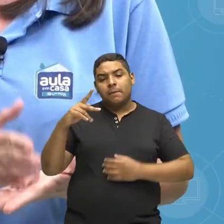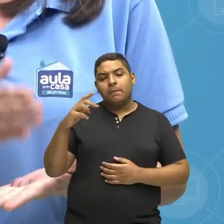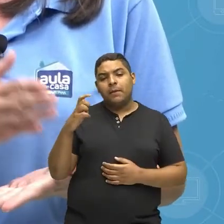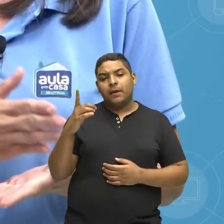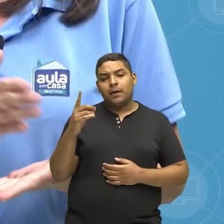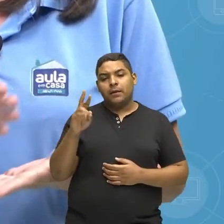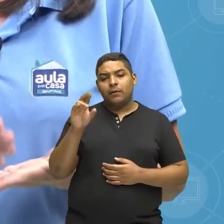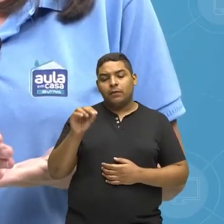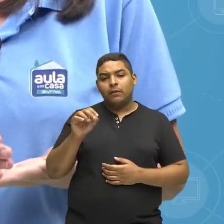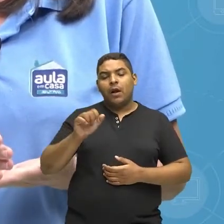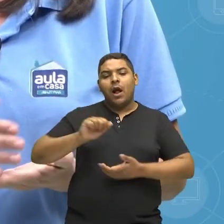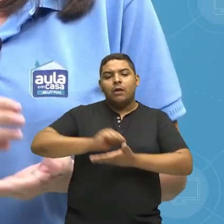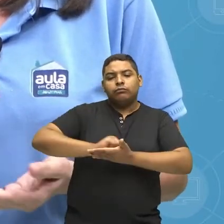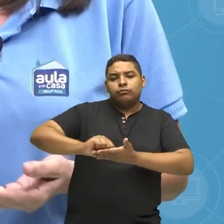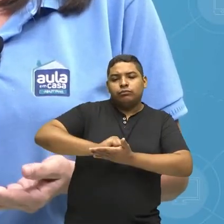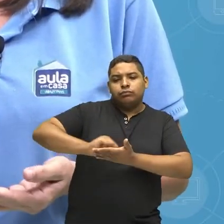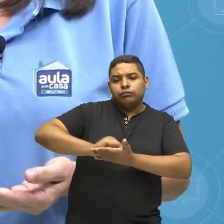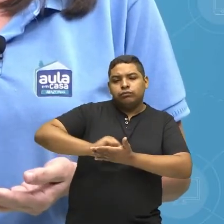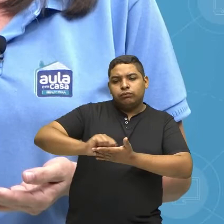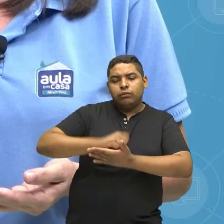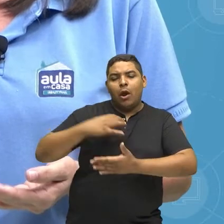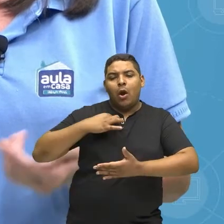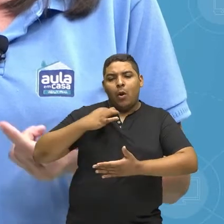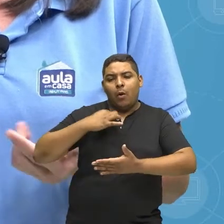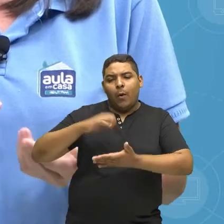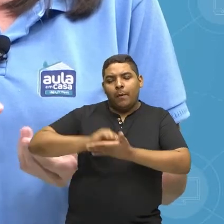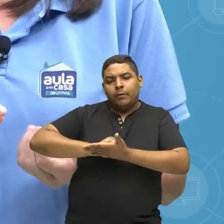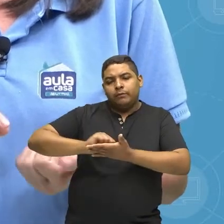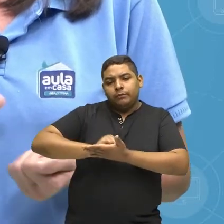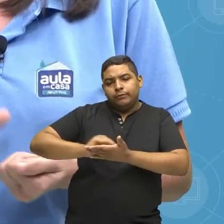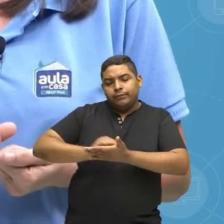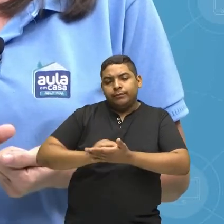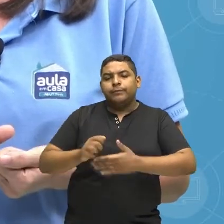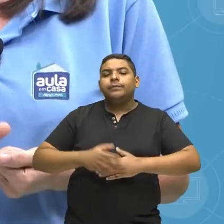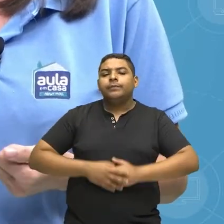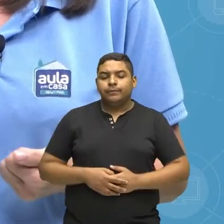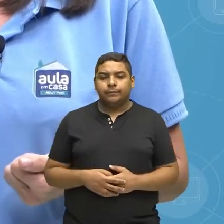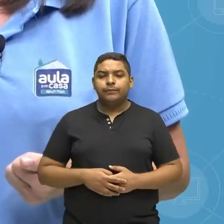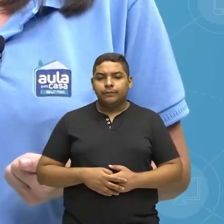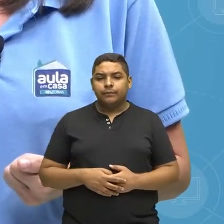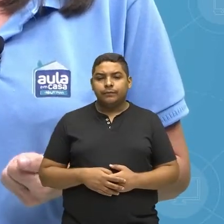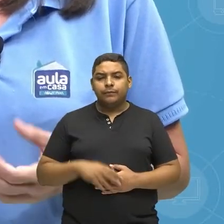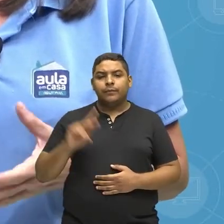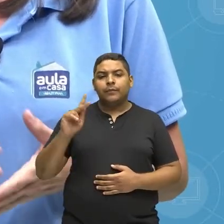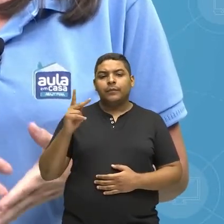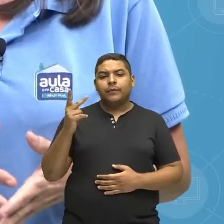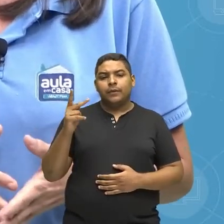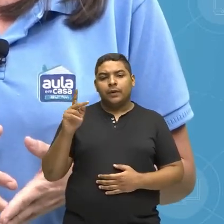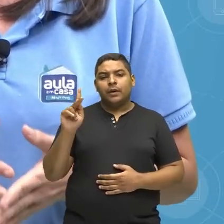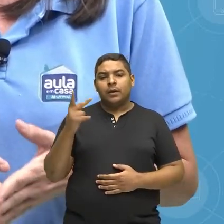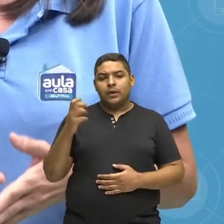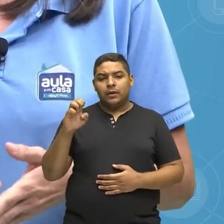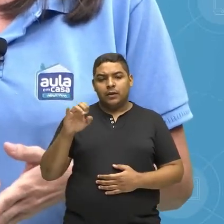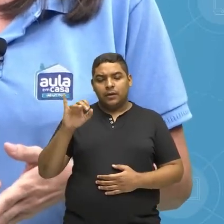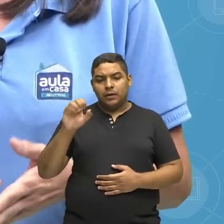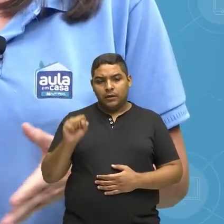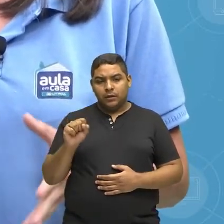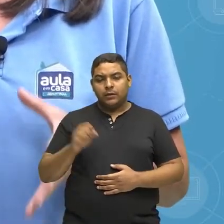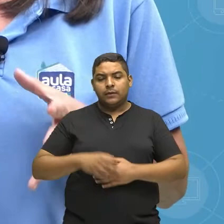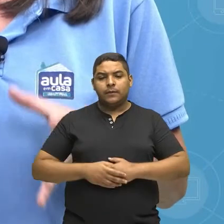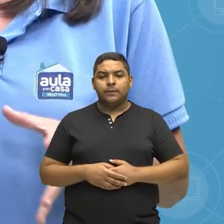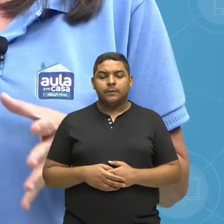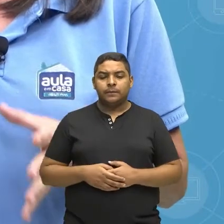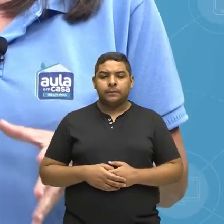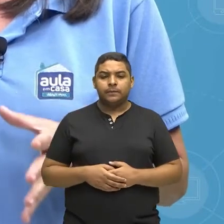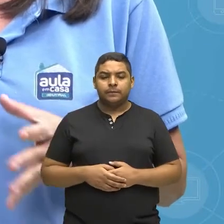is. Ele está. Verbo to be é o mesmo, né? He, she, it, is. Ele está doing the laundry.